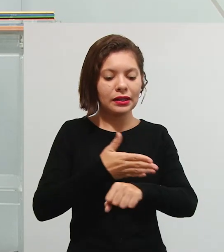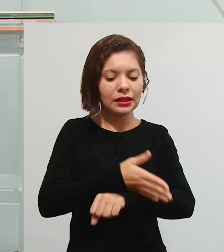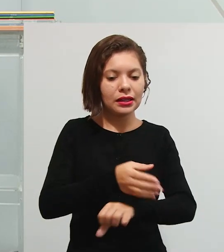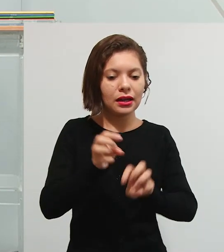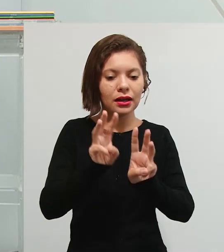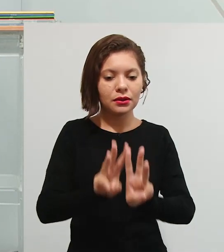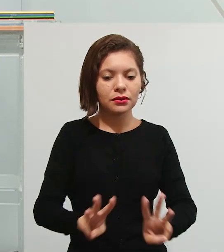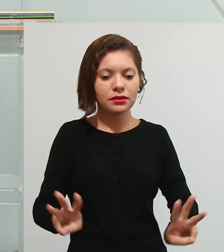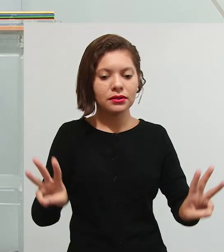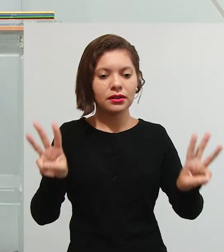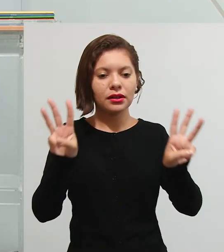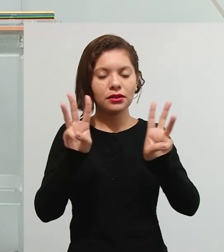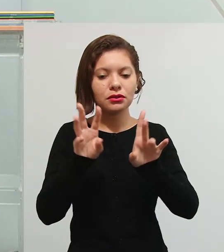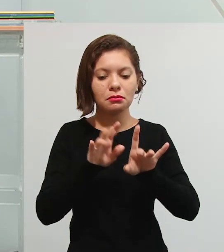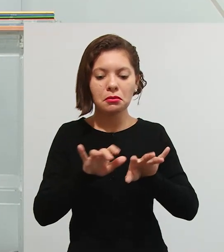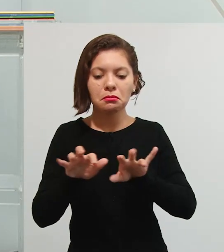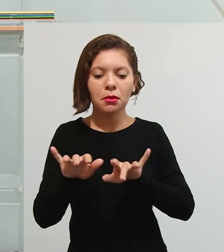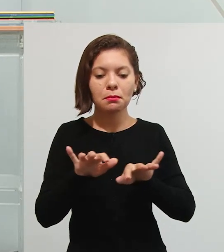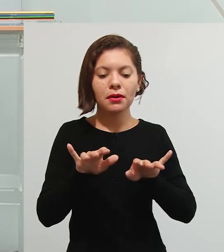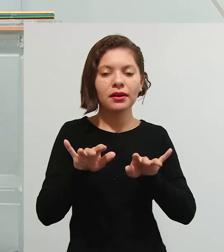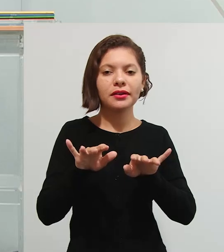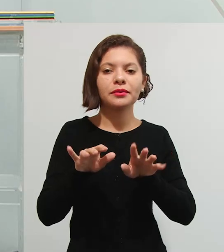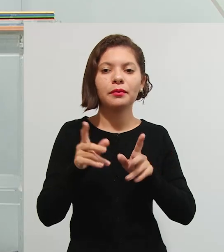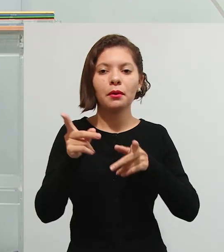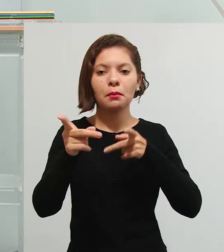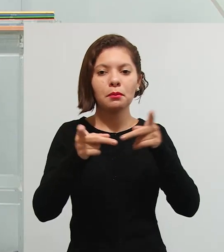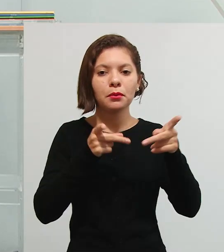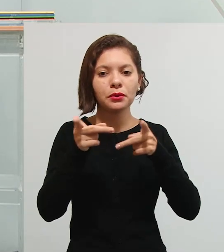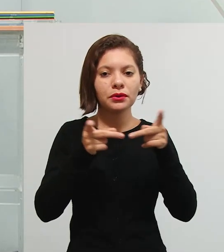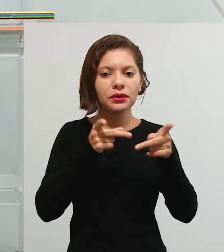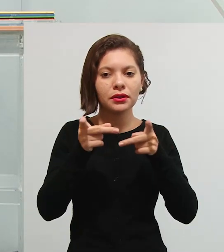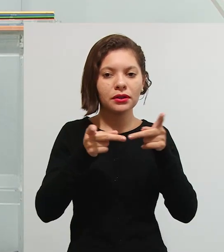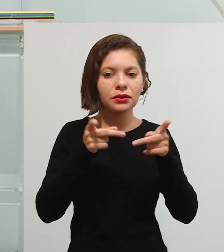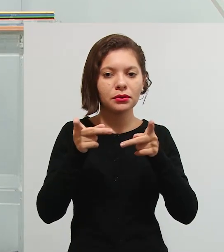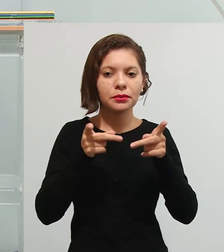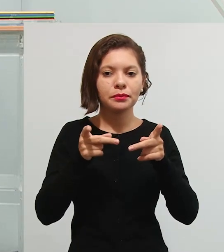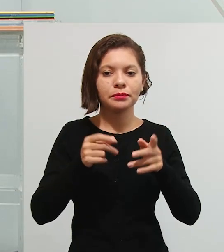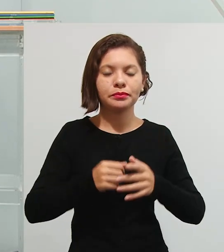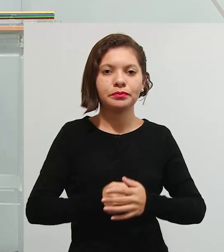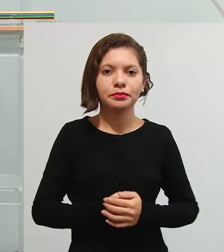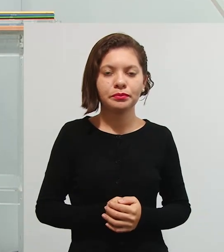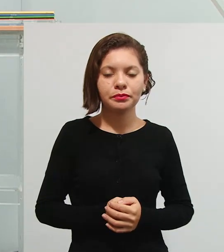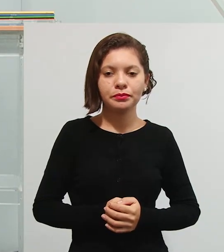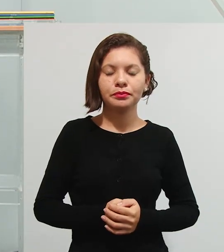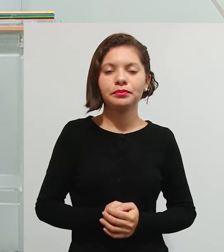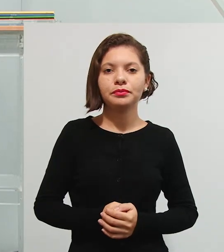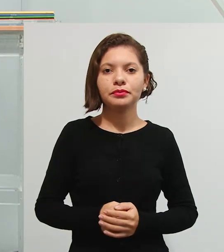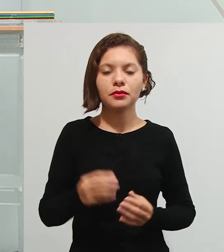vai tramitar o projeto, você não carrega o arquivo, você preenche os